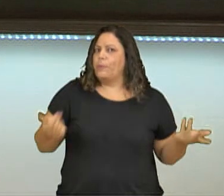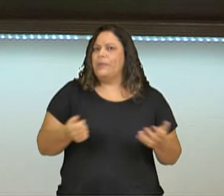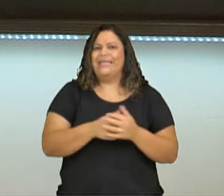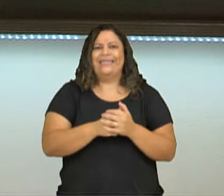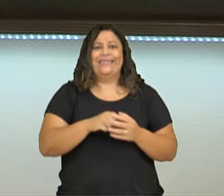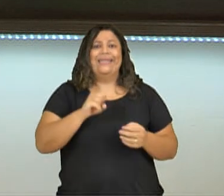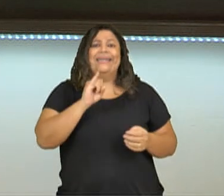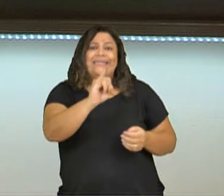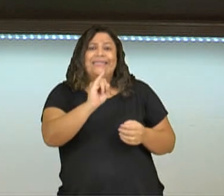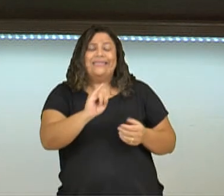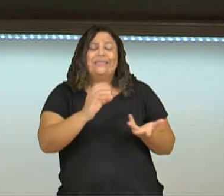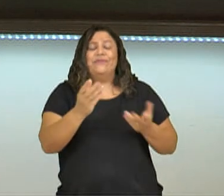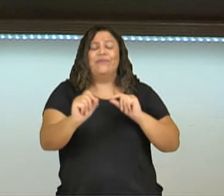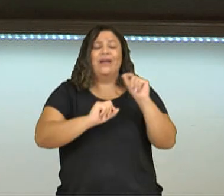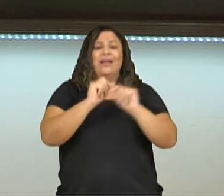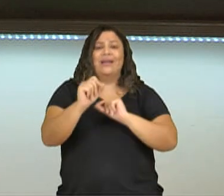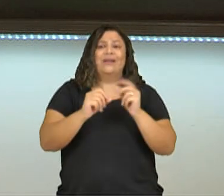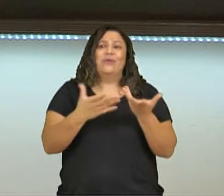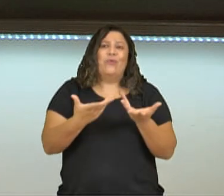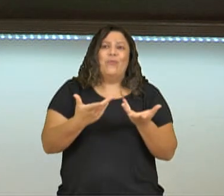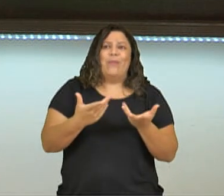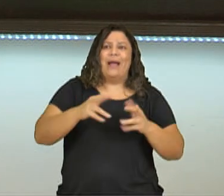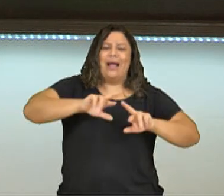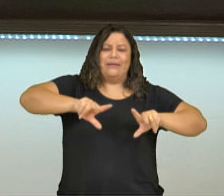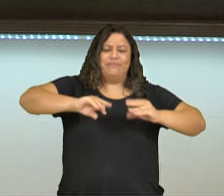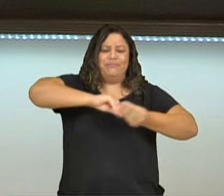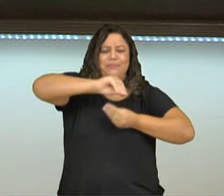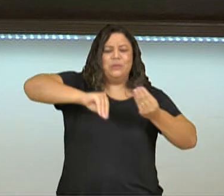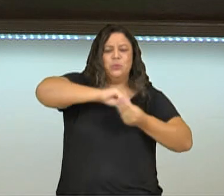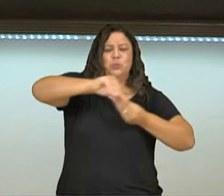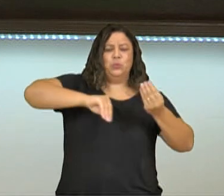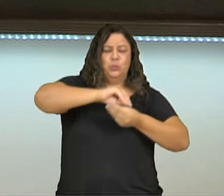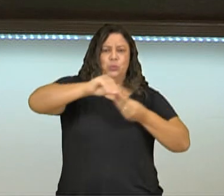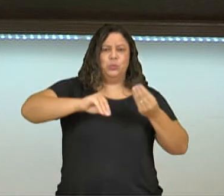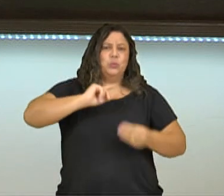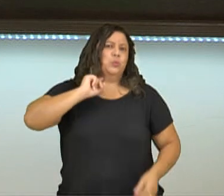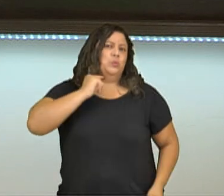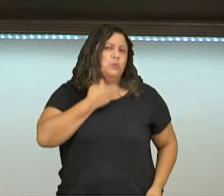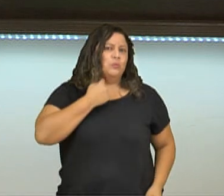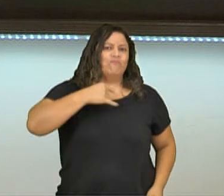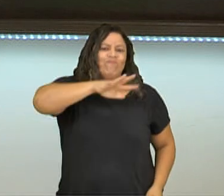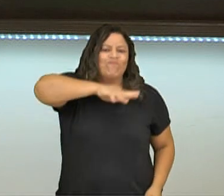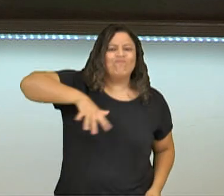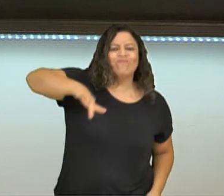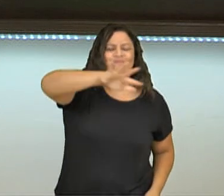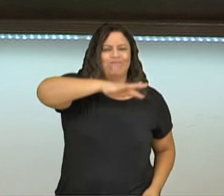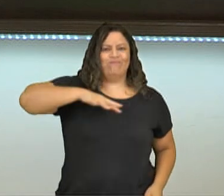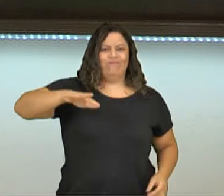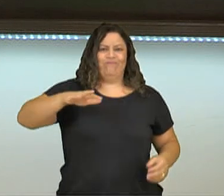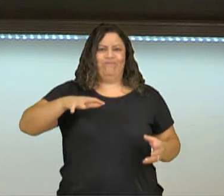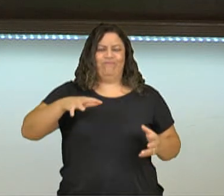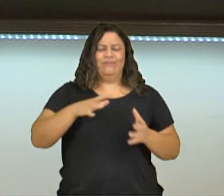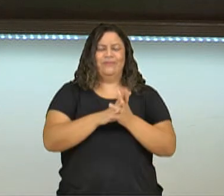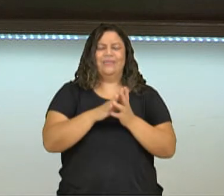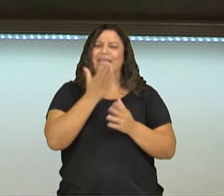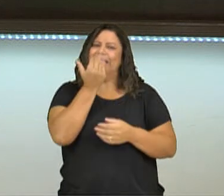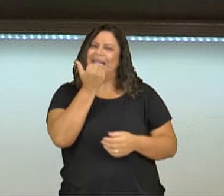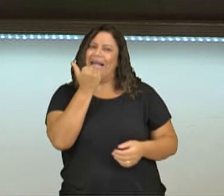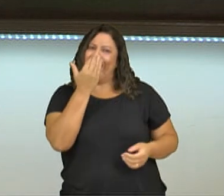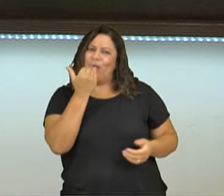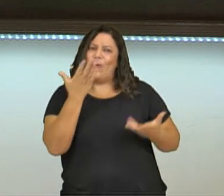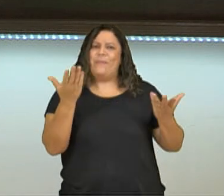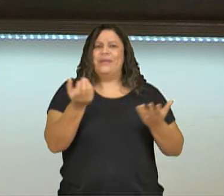uma impureza que possa vir a causar contaminação do alimento ou